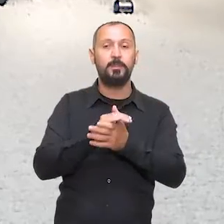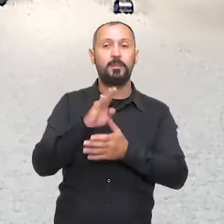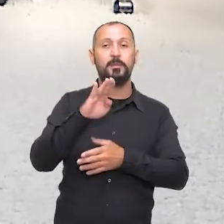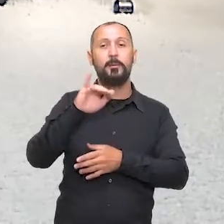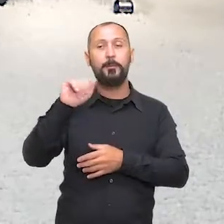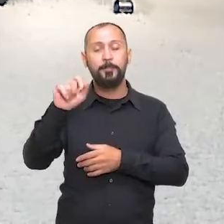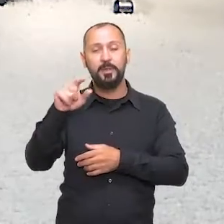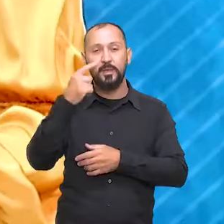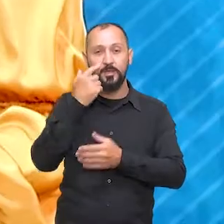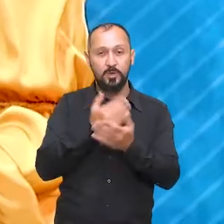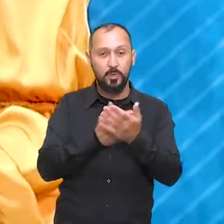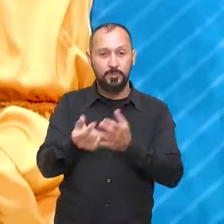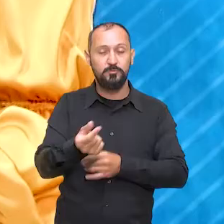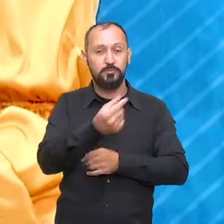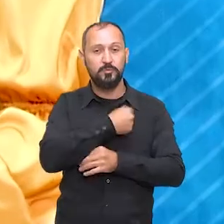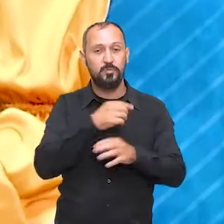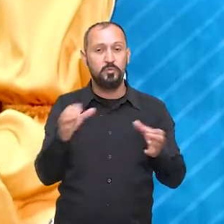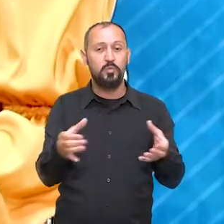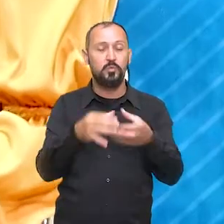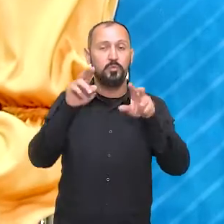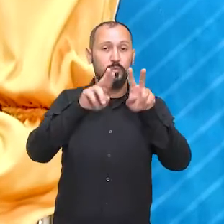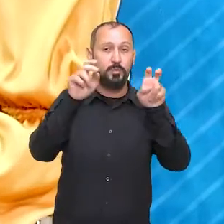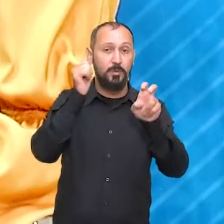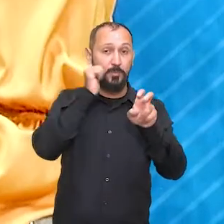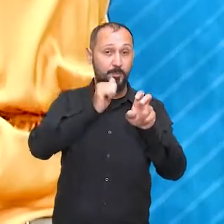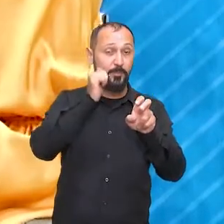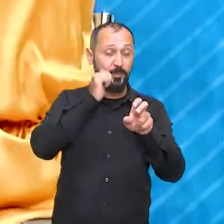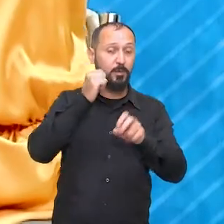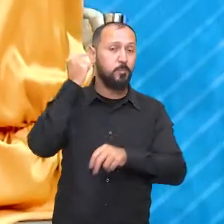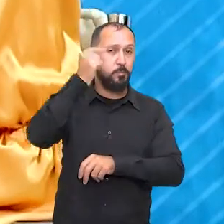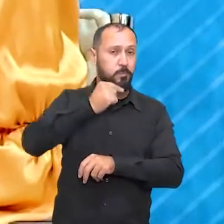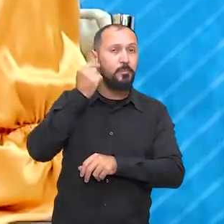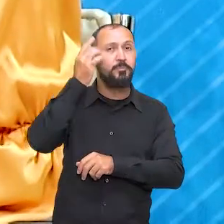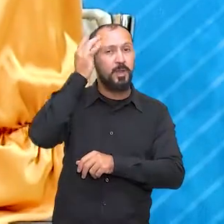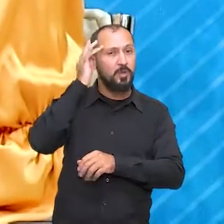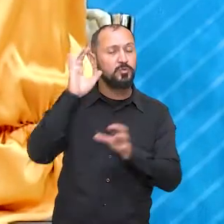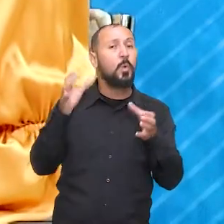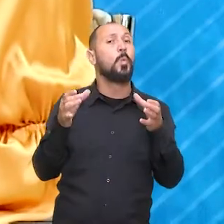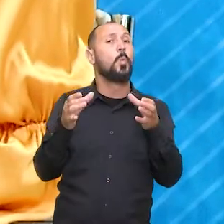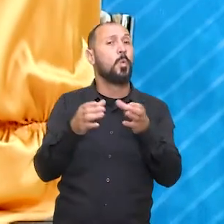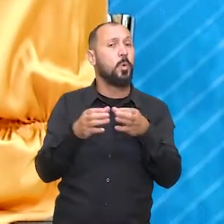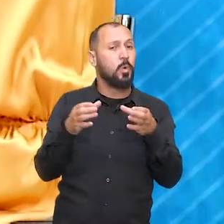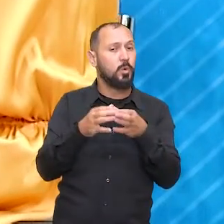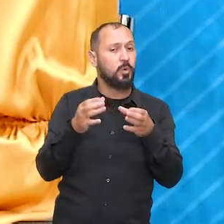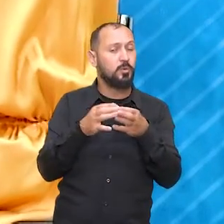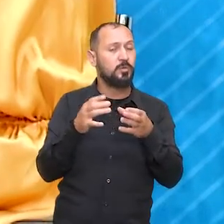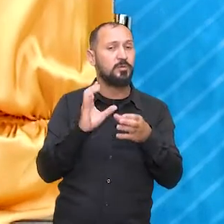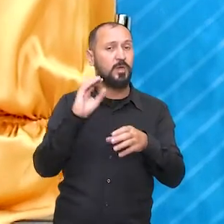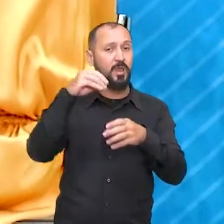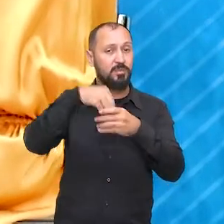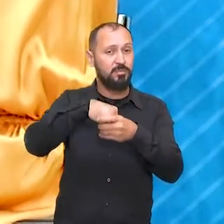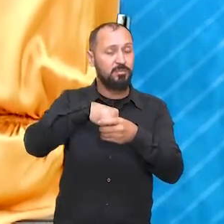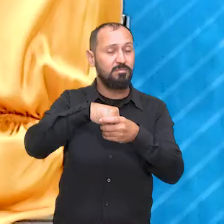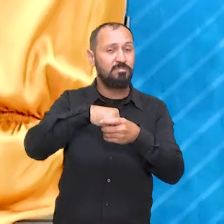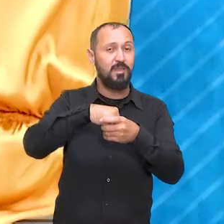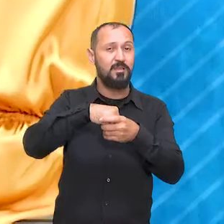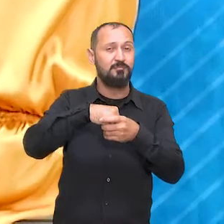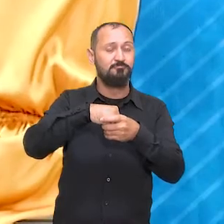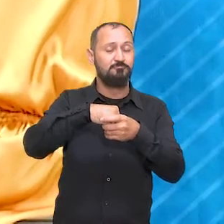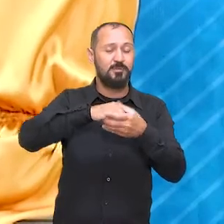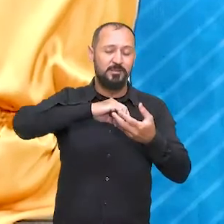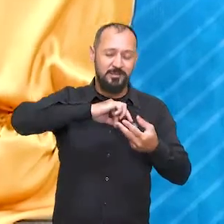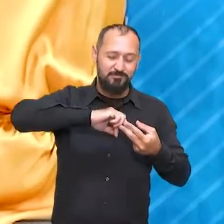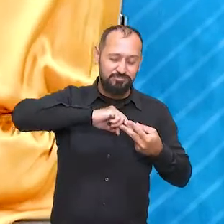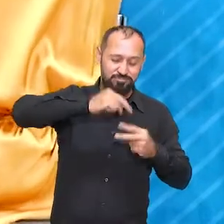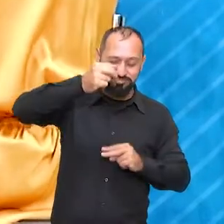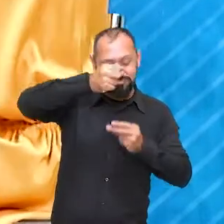Doutora Bia, você está assumindo agora a Comissão da Mulher Advogada. Penso que é uma comissão que traz no seu DNA as